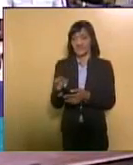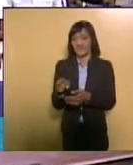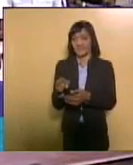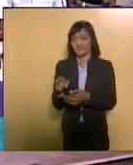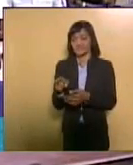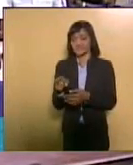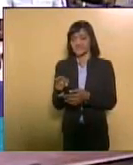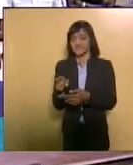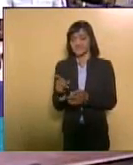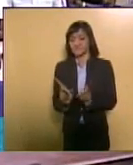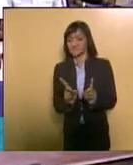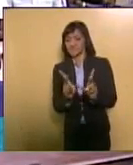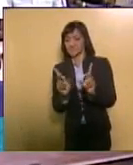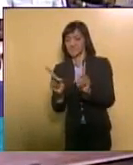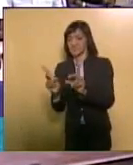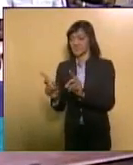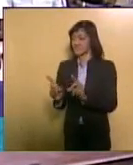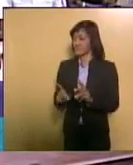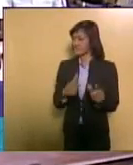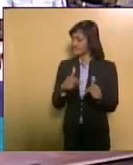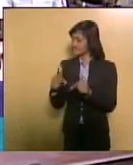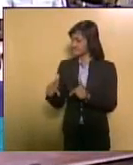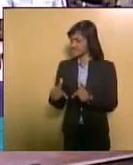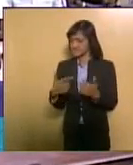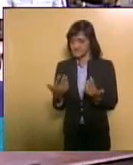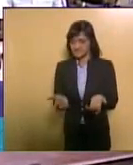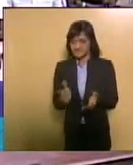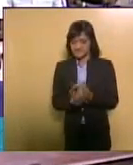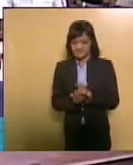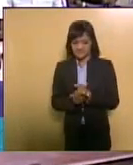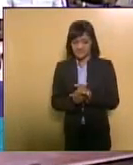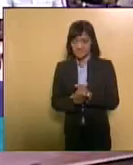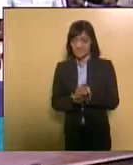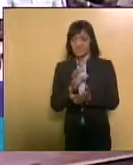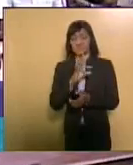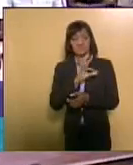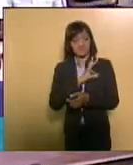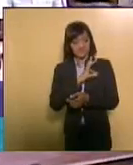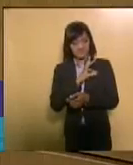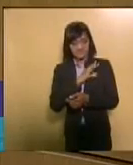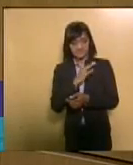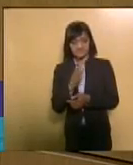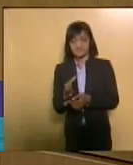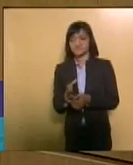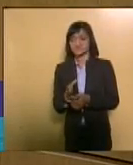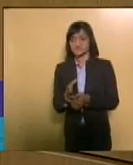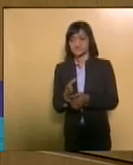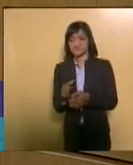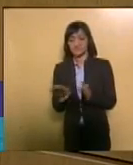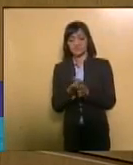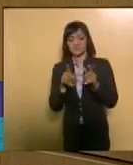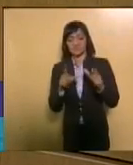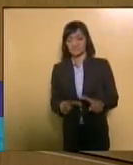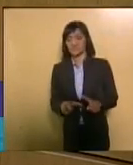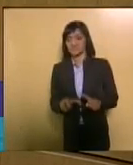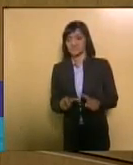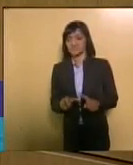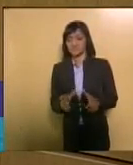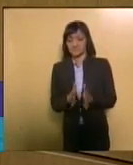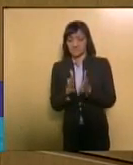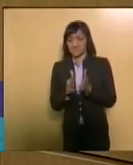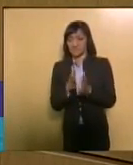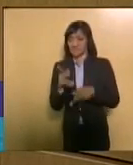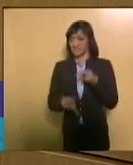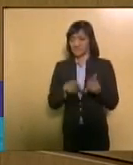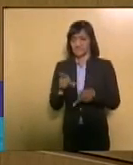aviãozinho eh trabalhando n é do policial que é xingado quando chega na periferia porque a